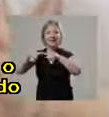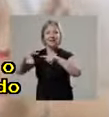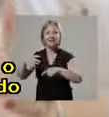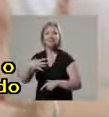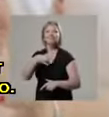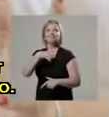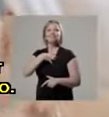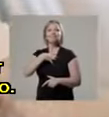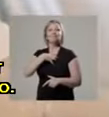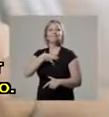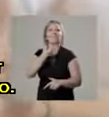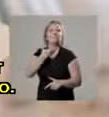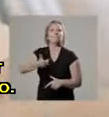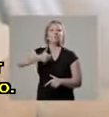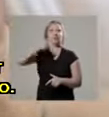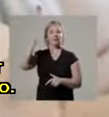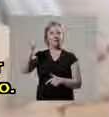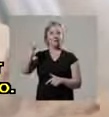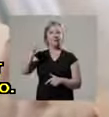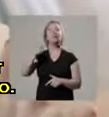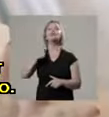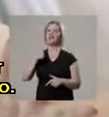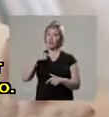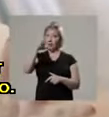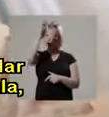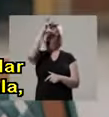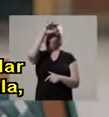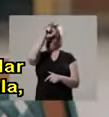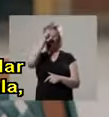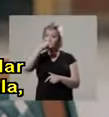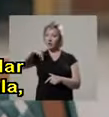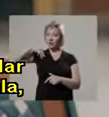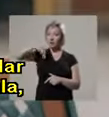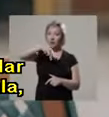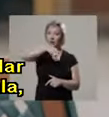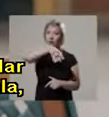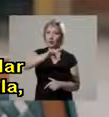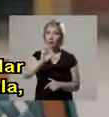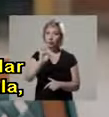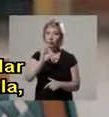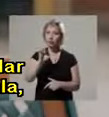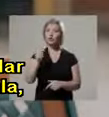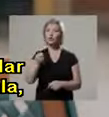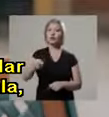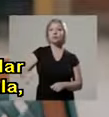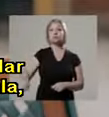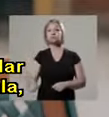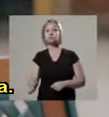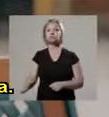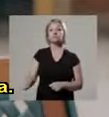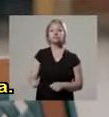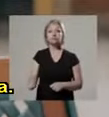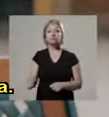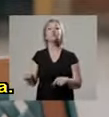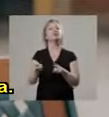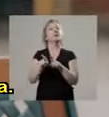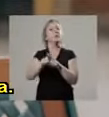deficiente, trabalhando, ele conseguiria ser um cidadão completo. Eu fui aprender a andar sozinha com a